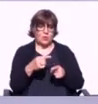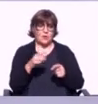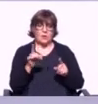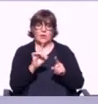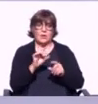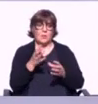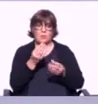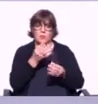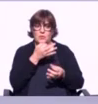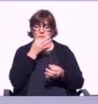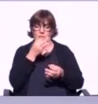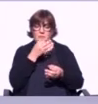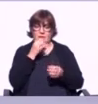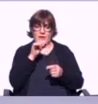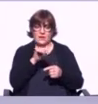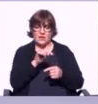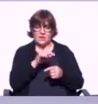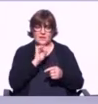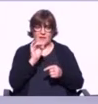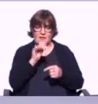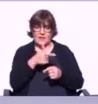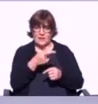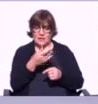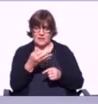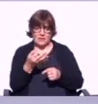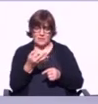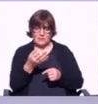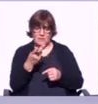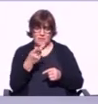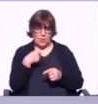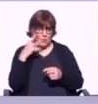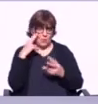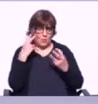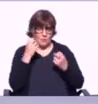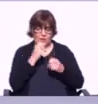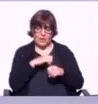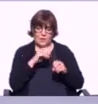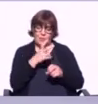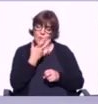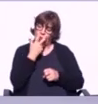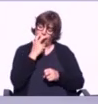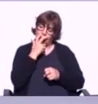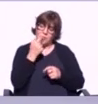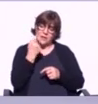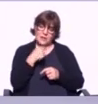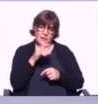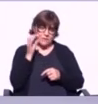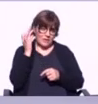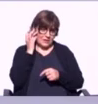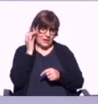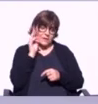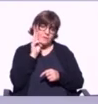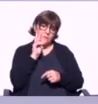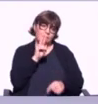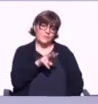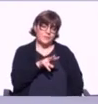muito falado isto a nível das televisões, não vi. Curiosamente, até estive durante a parte da tarde a